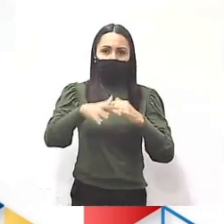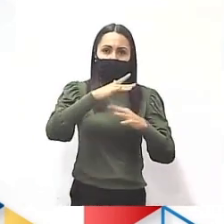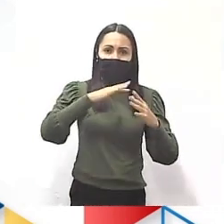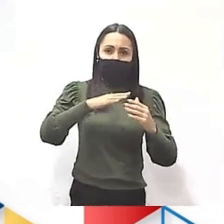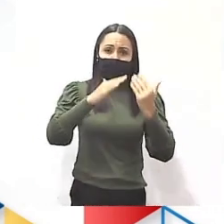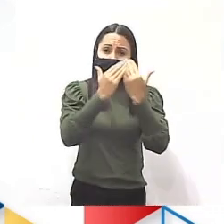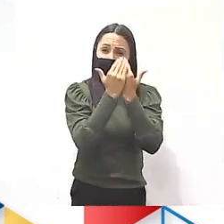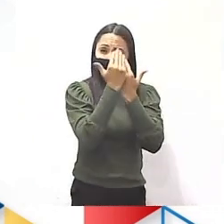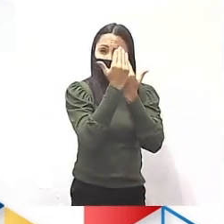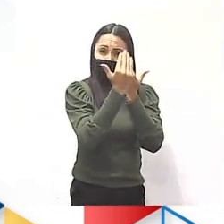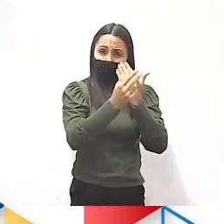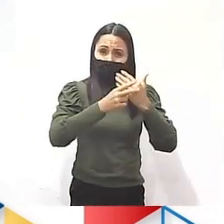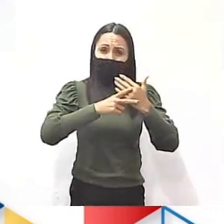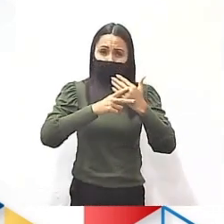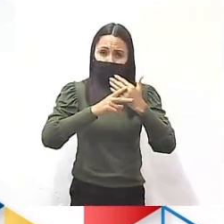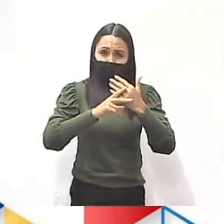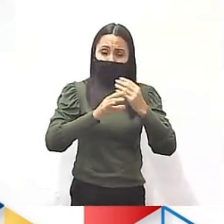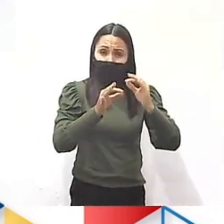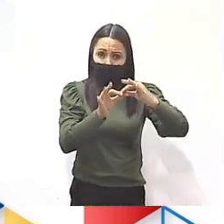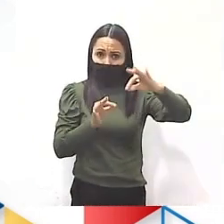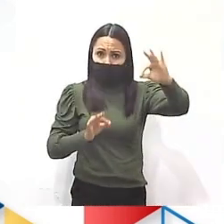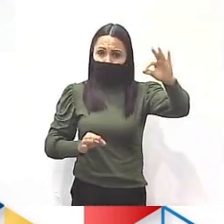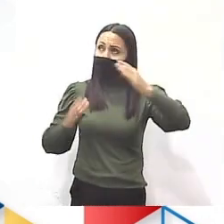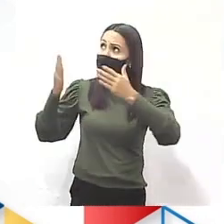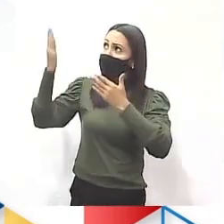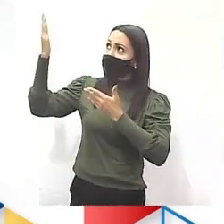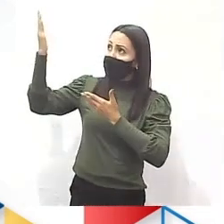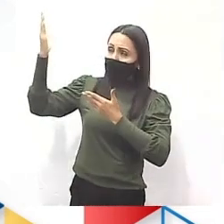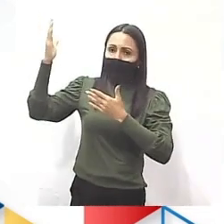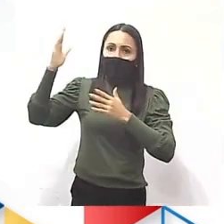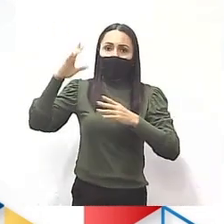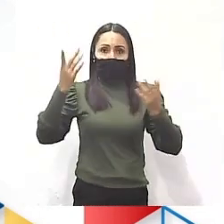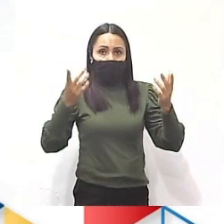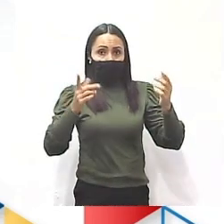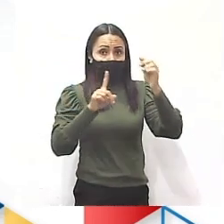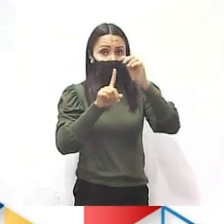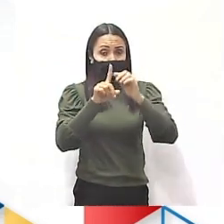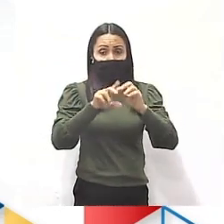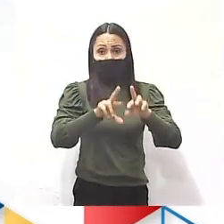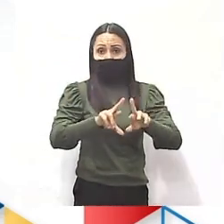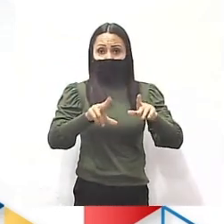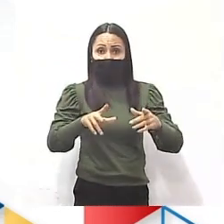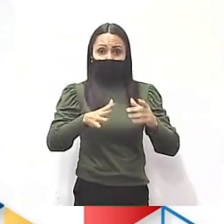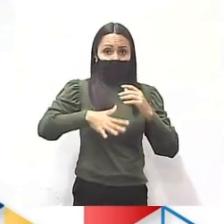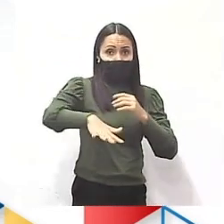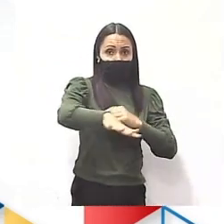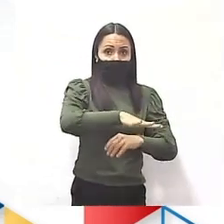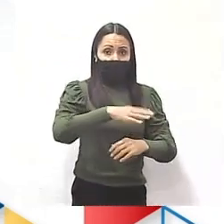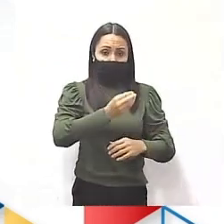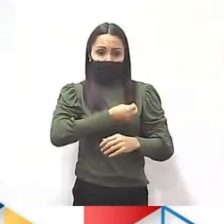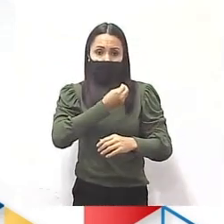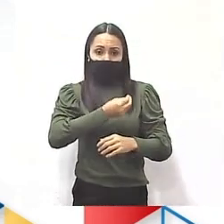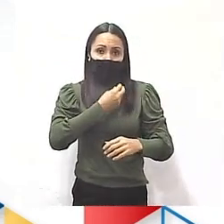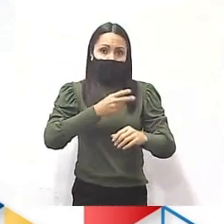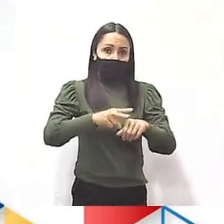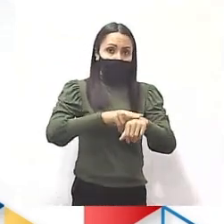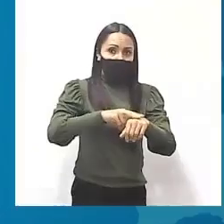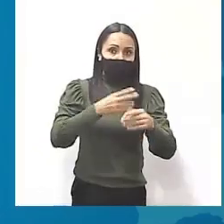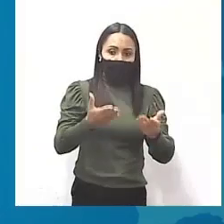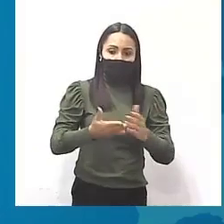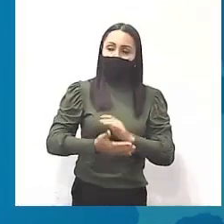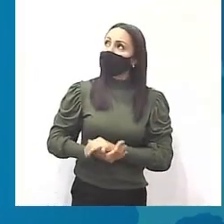cidade pode ter certeza que a temperatura é muito diferente onde existe essa área verde. Então